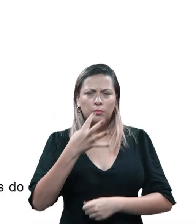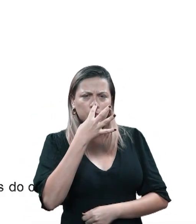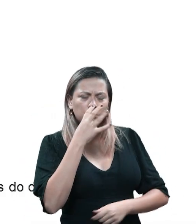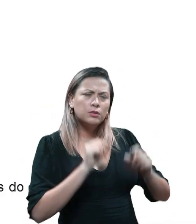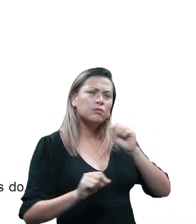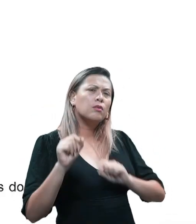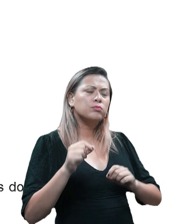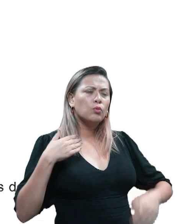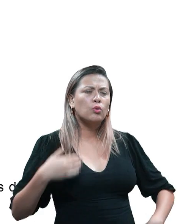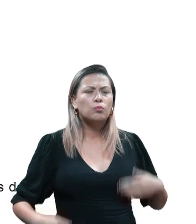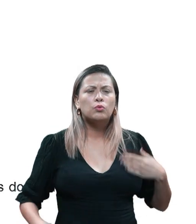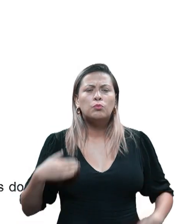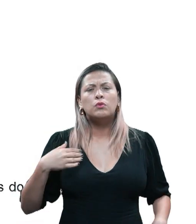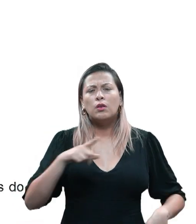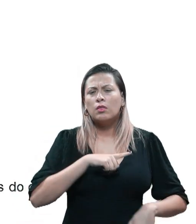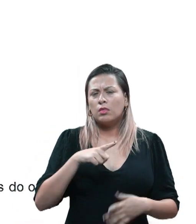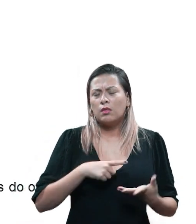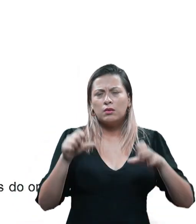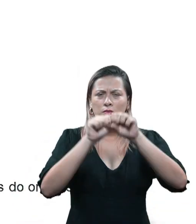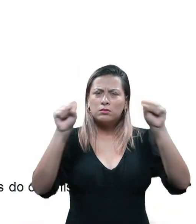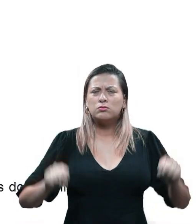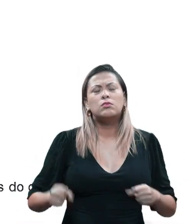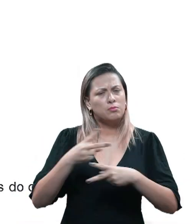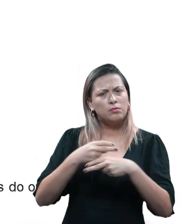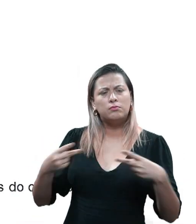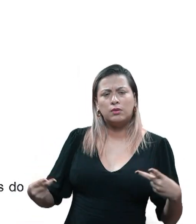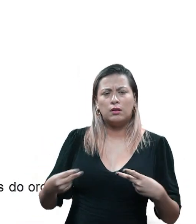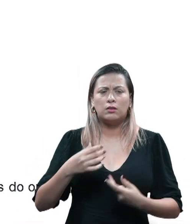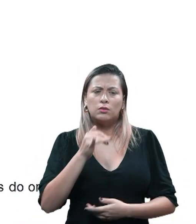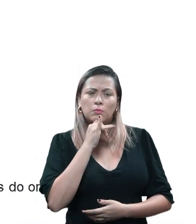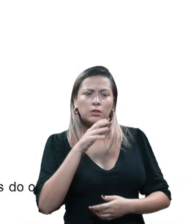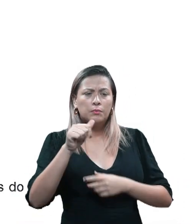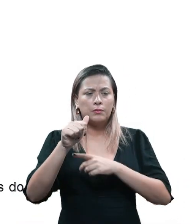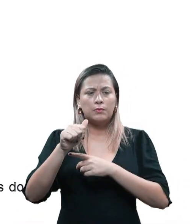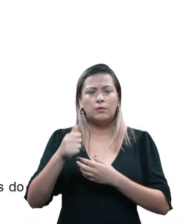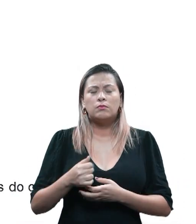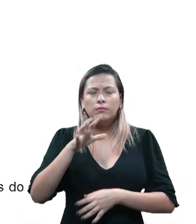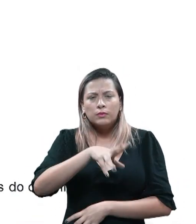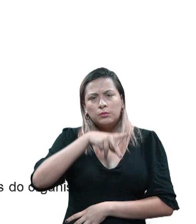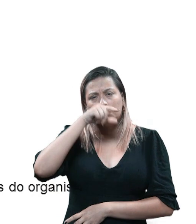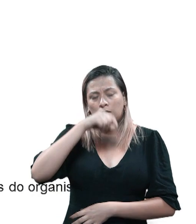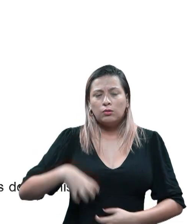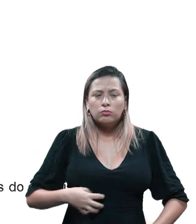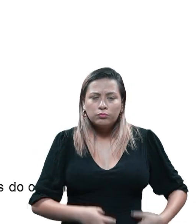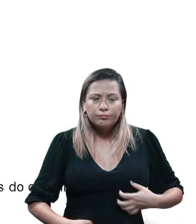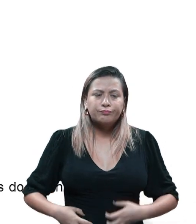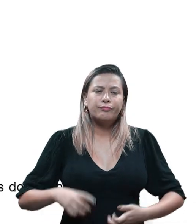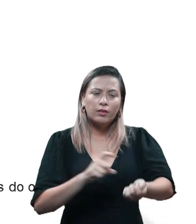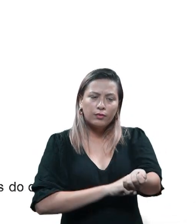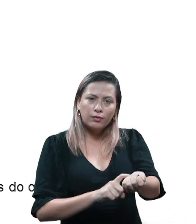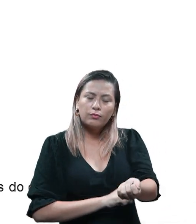corpo humano tem vários sistemas, como cardiovascular, respiratório, digestório,